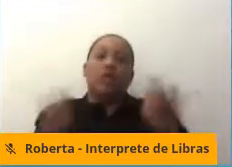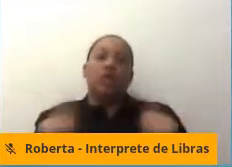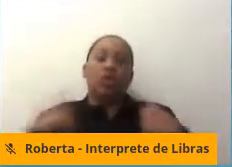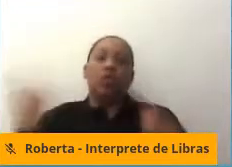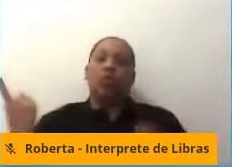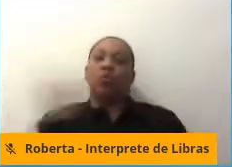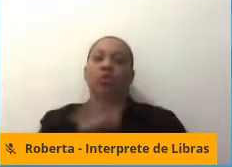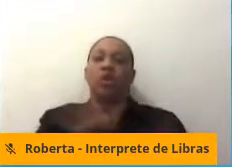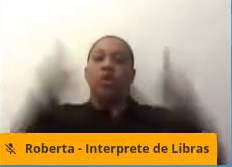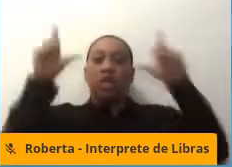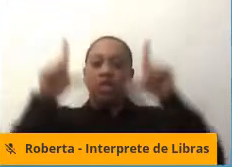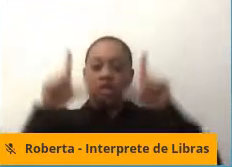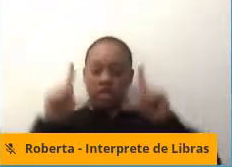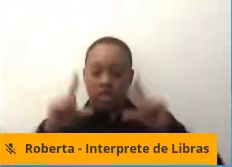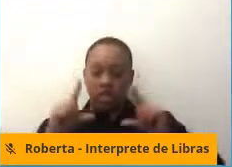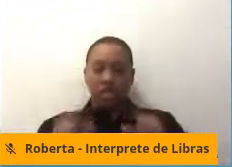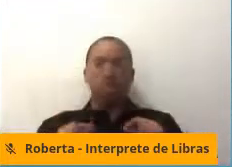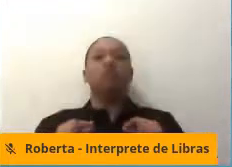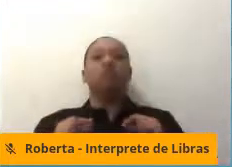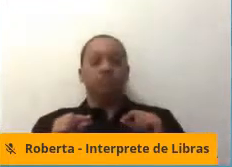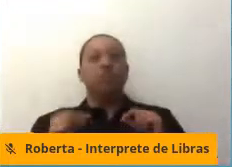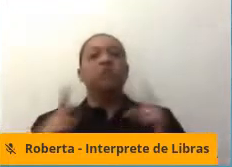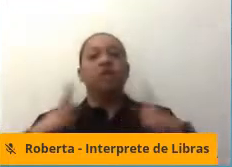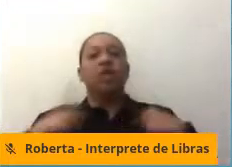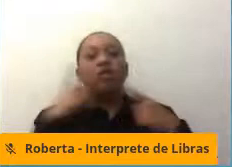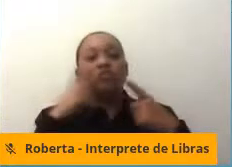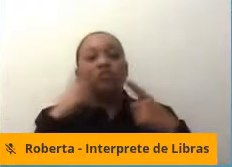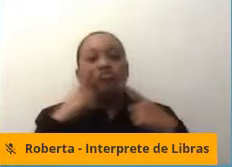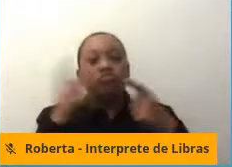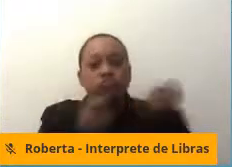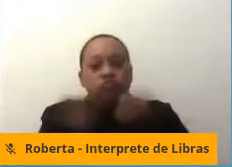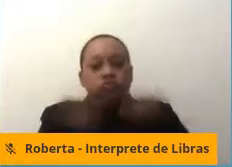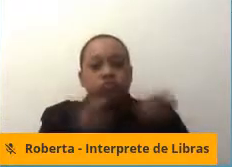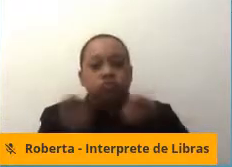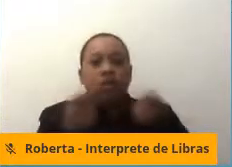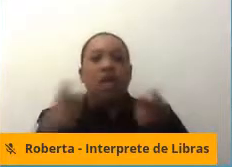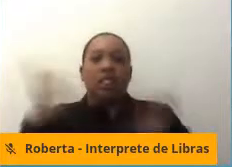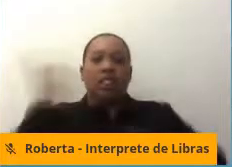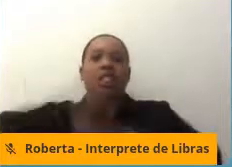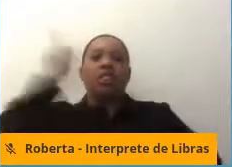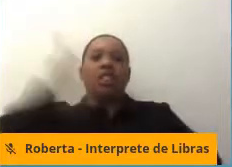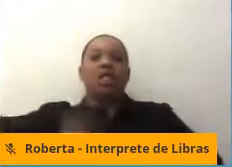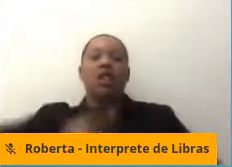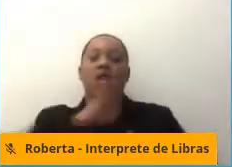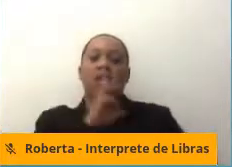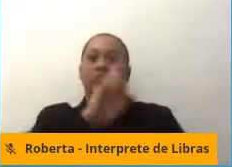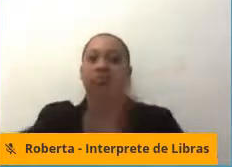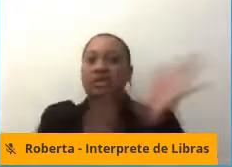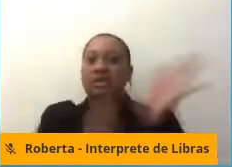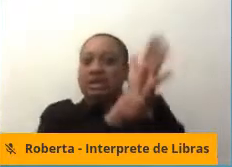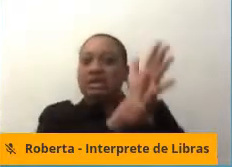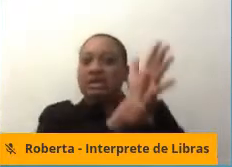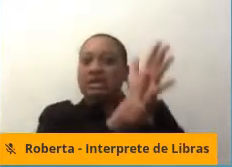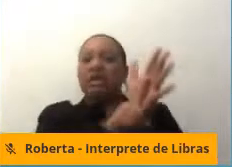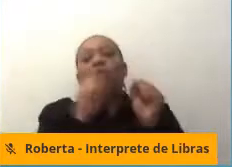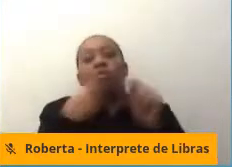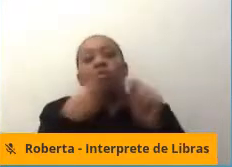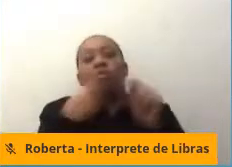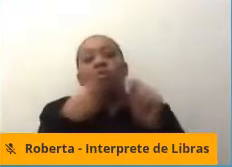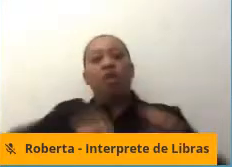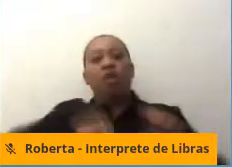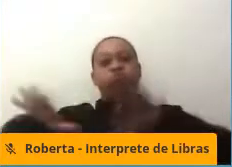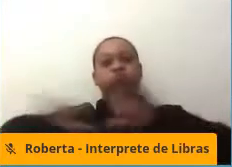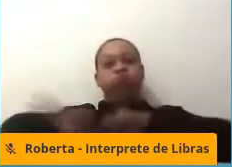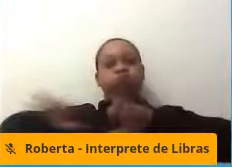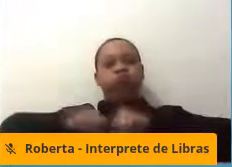esse período de janela, onde você faz o teste e dá negativo, que é um perigo que você está contaminando os outros. Então, é importante entender que isso